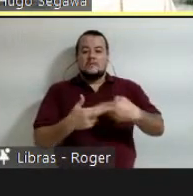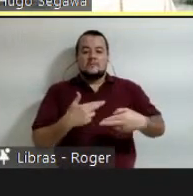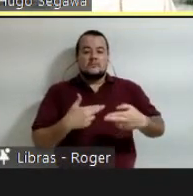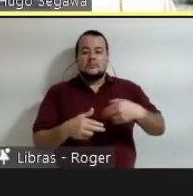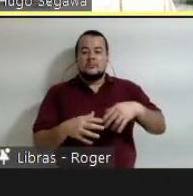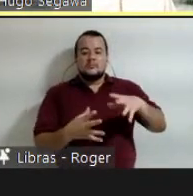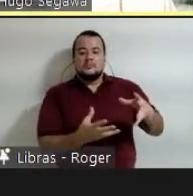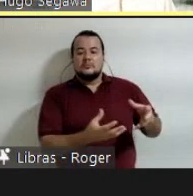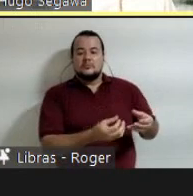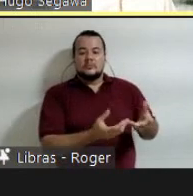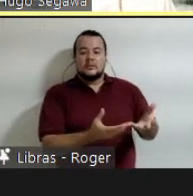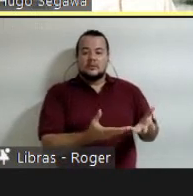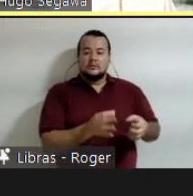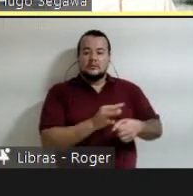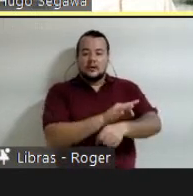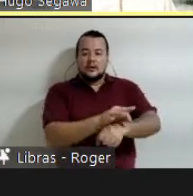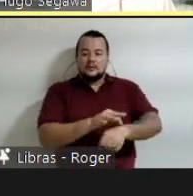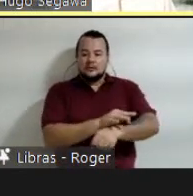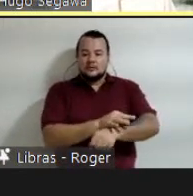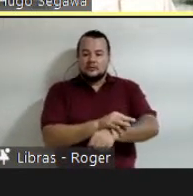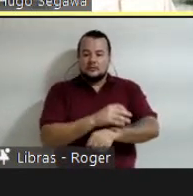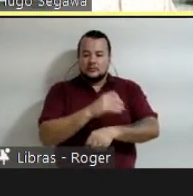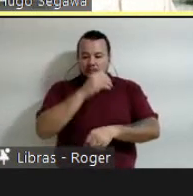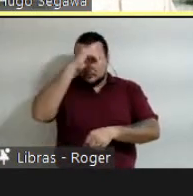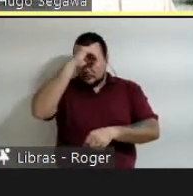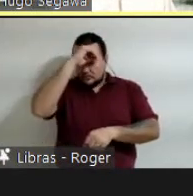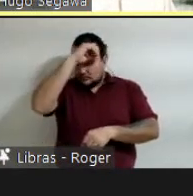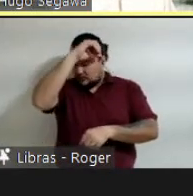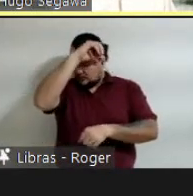muito interessante, o Paul Williams